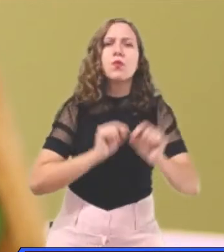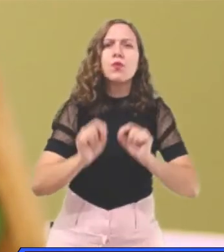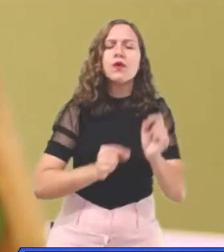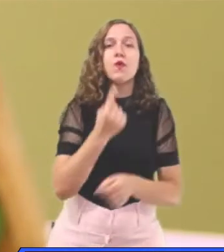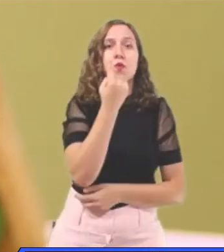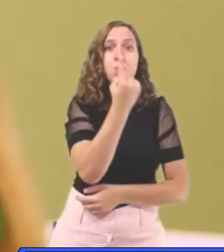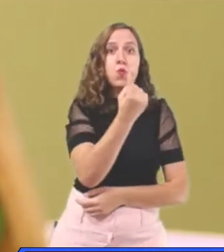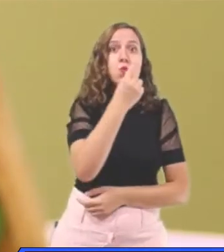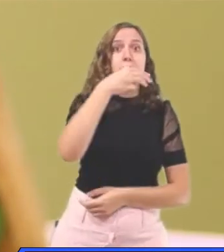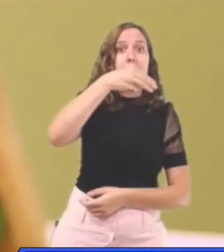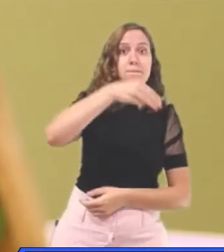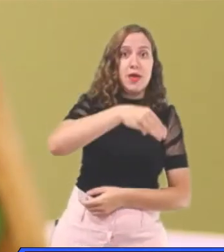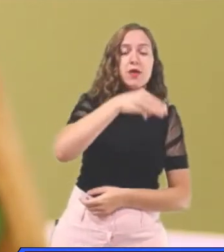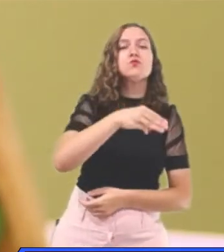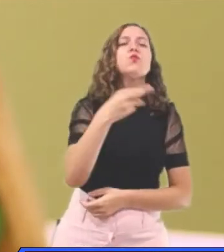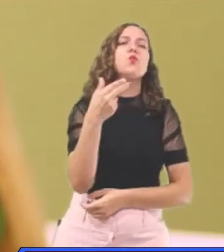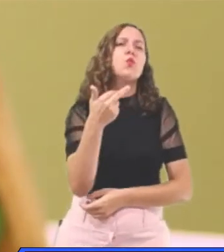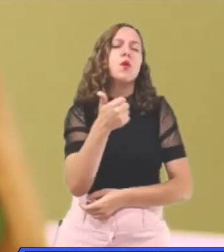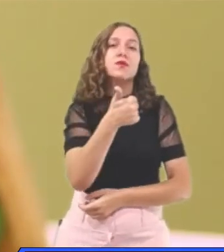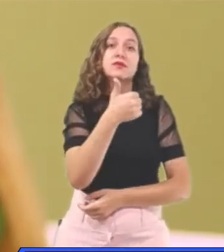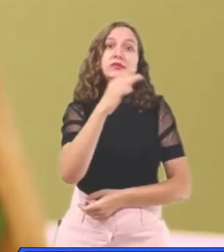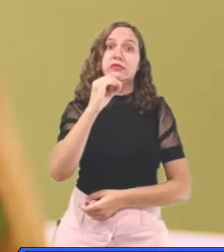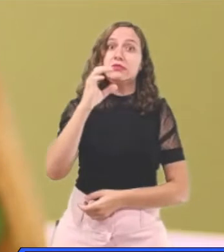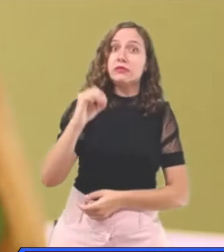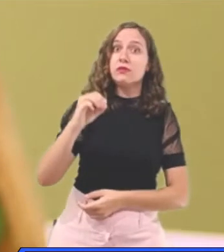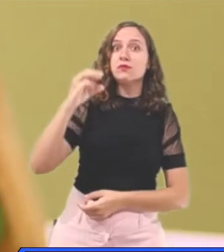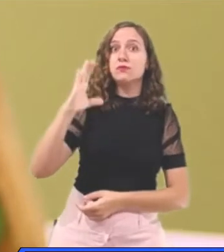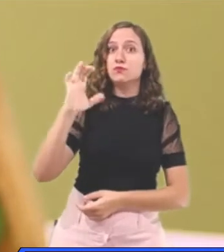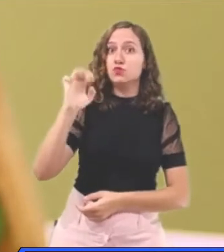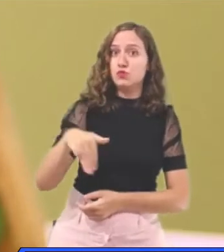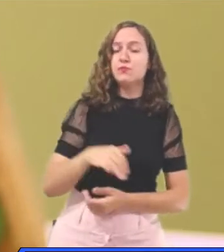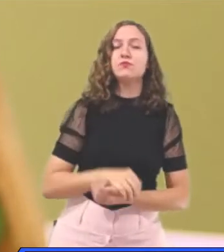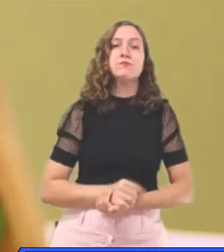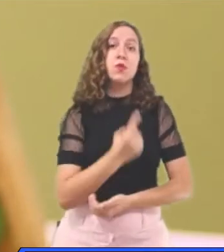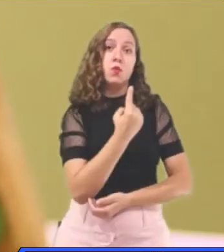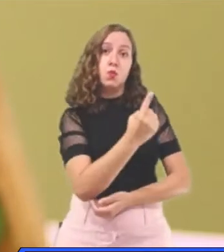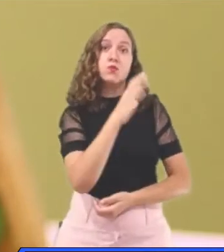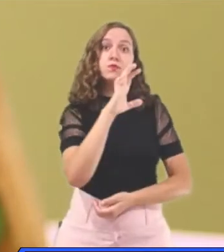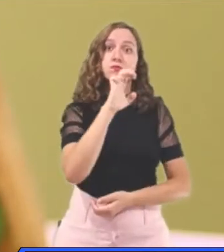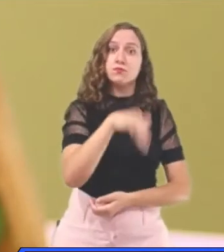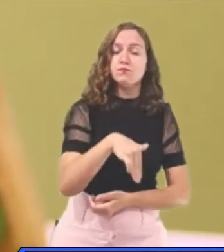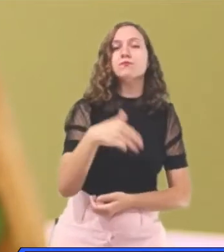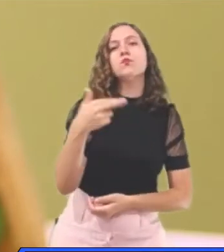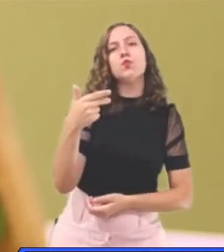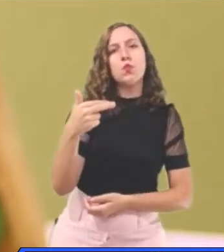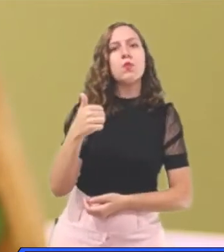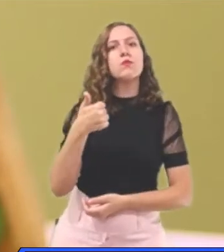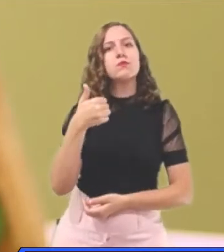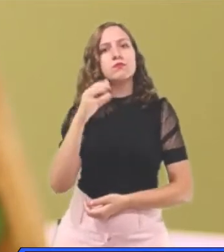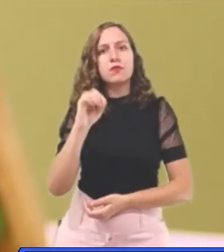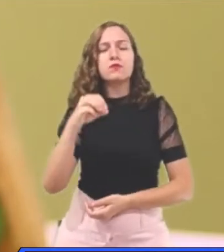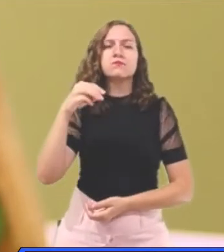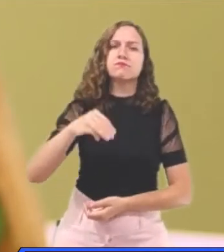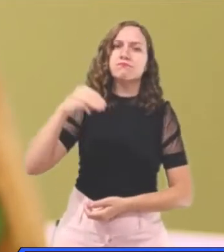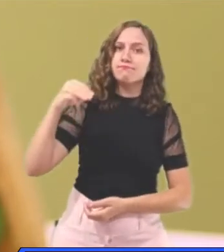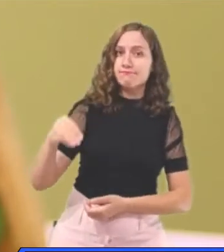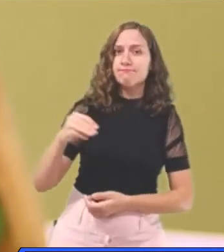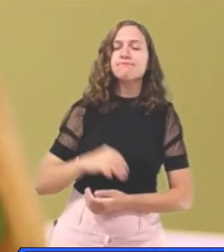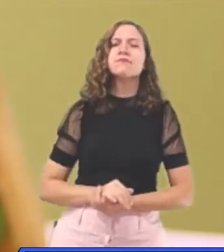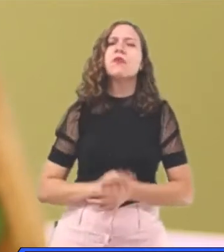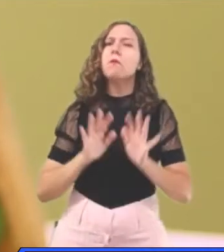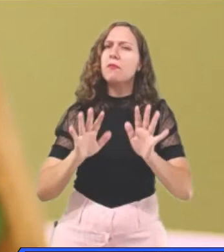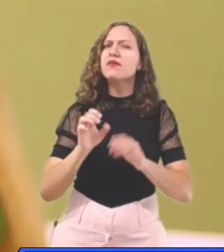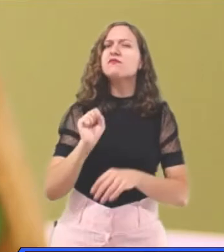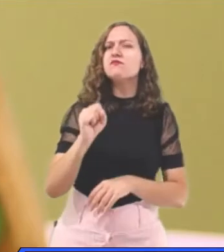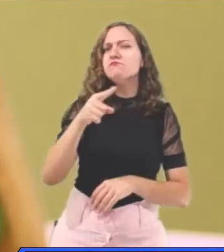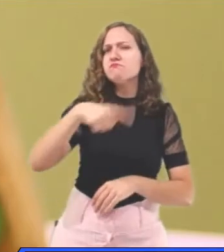metro, 100 centímetros. 1 centímetro, 10 milímetros. E digamos que você seja